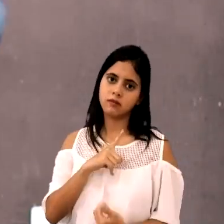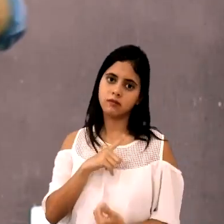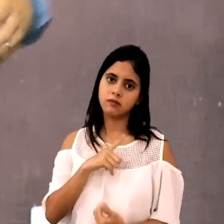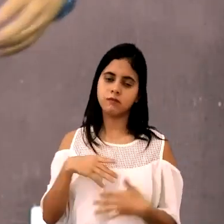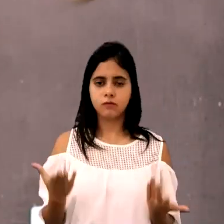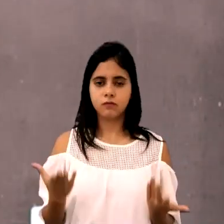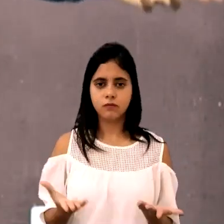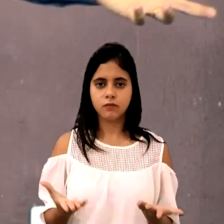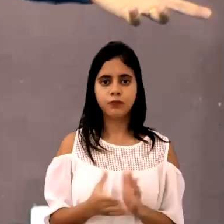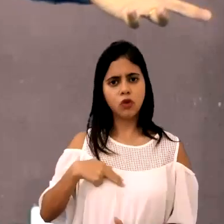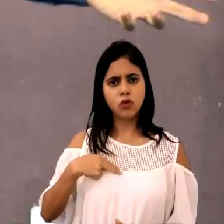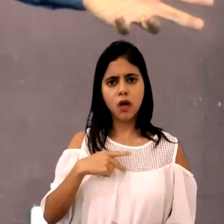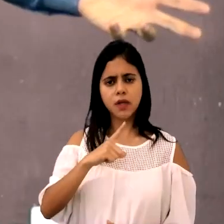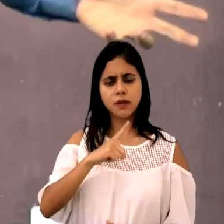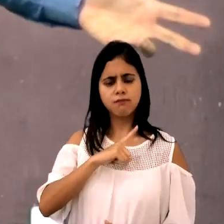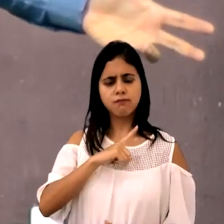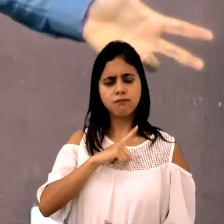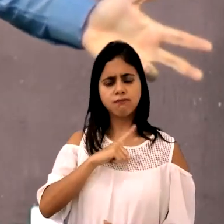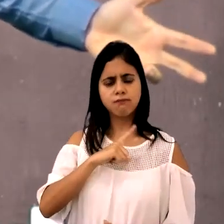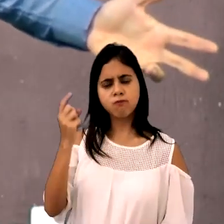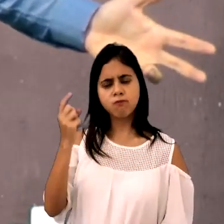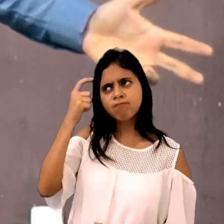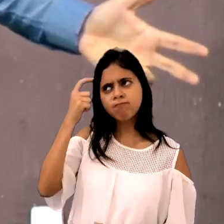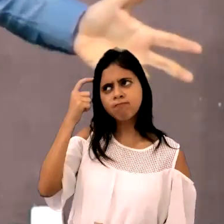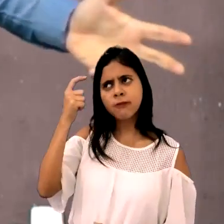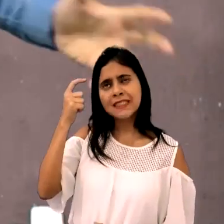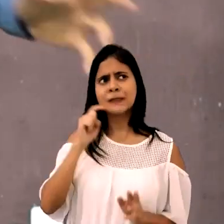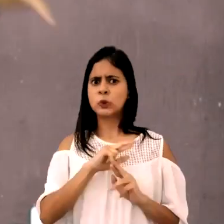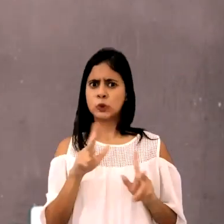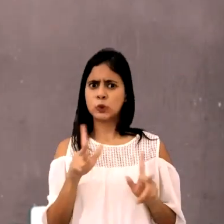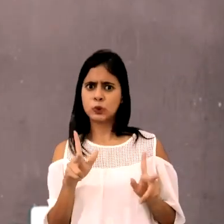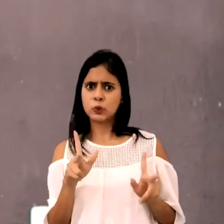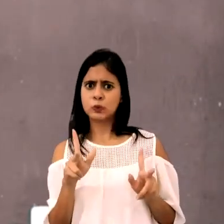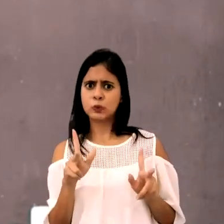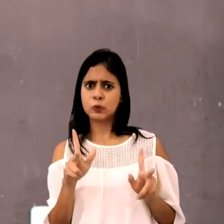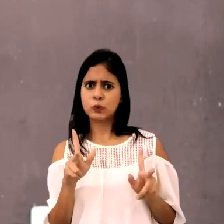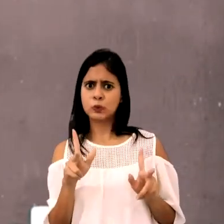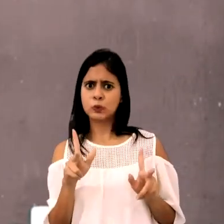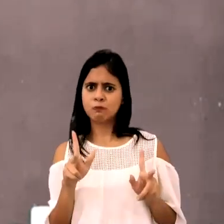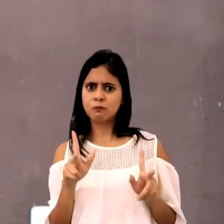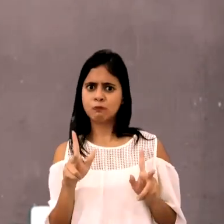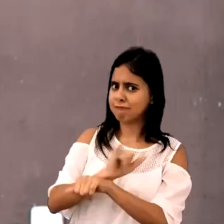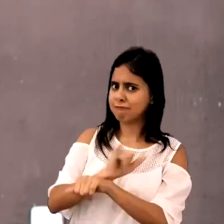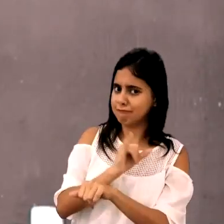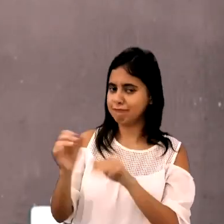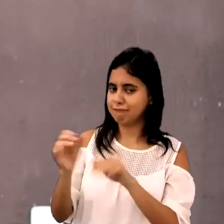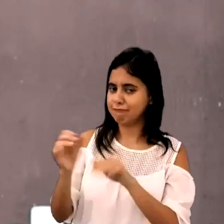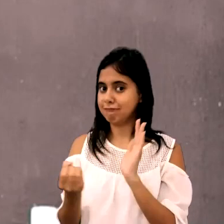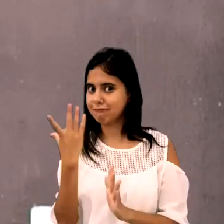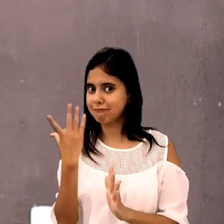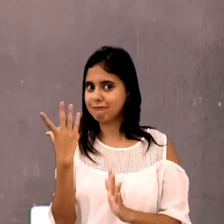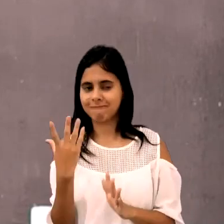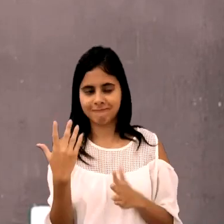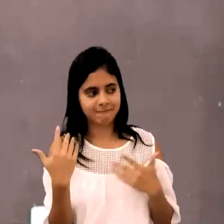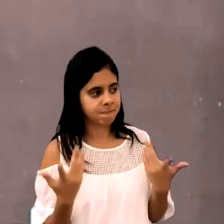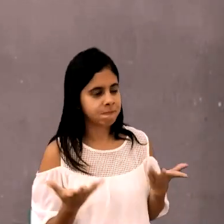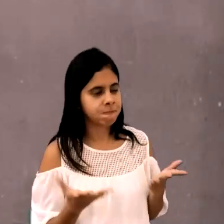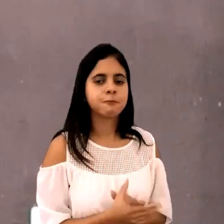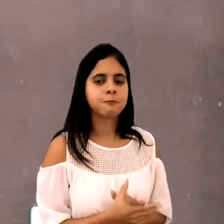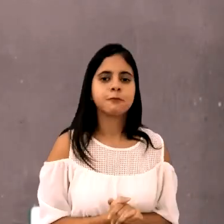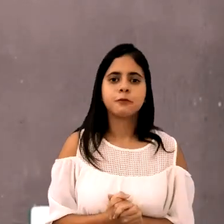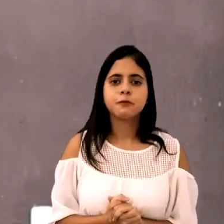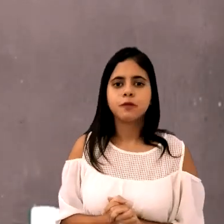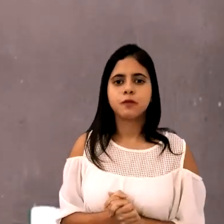E aí, Noemi vem com um plano mirabolante. Ela traça a estratégia na cabeça e diz: é agora que a coisa vai se